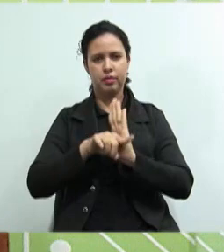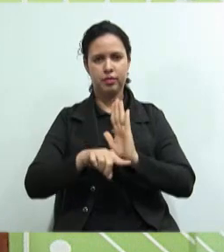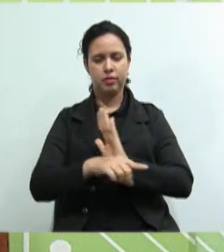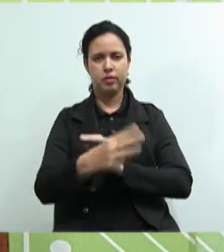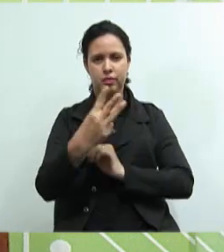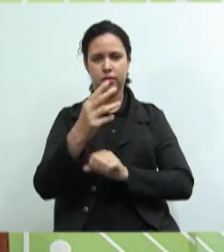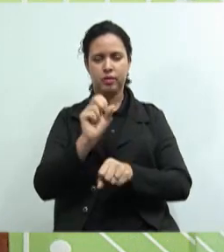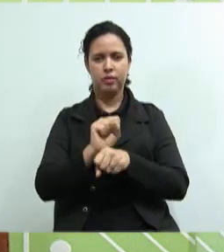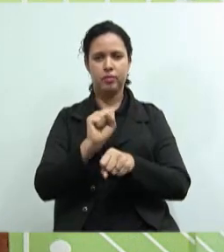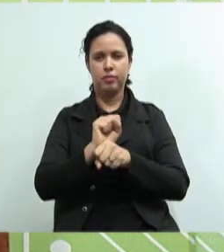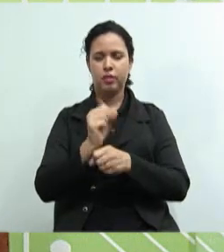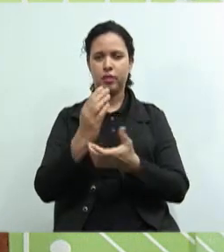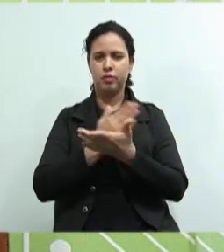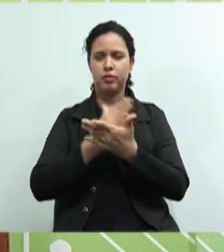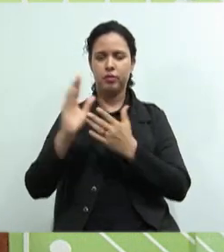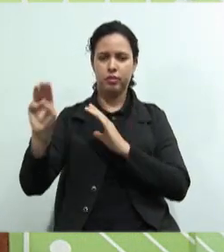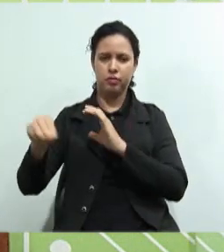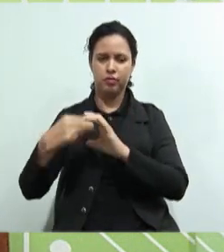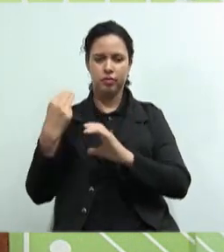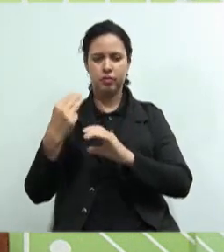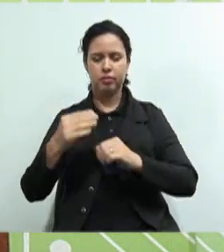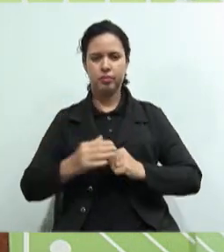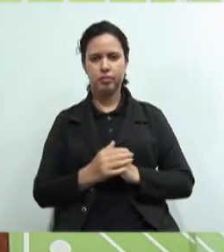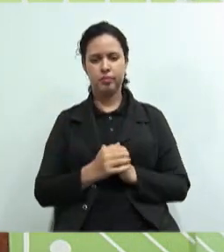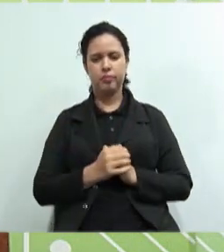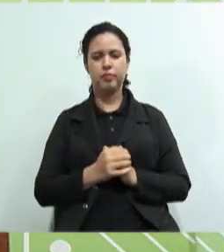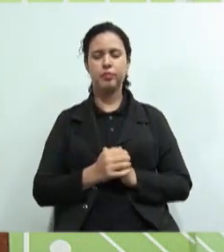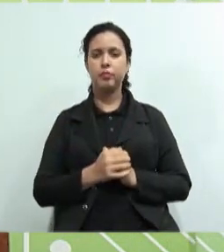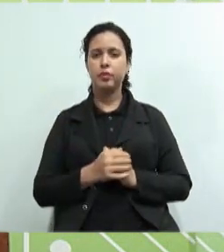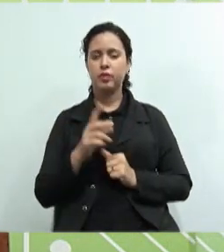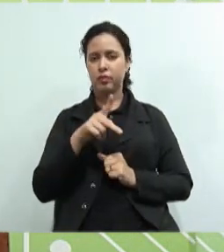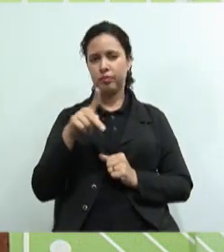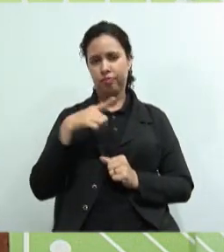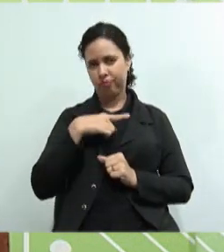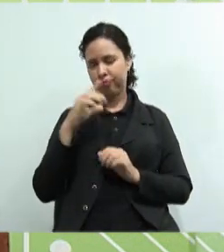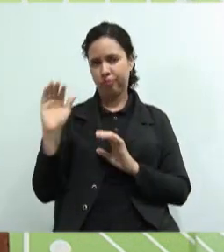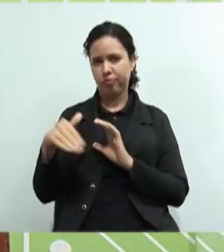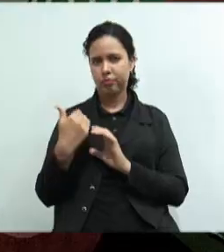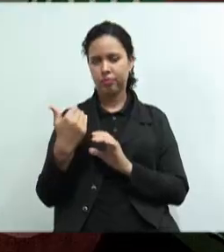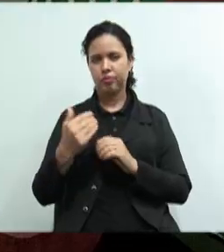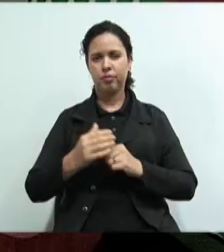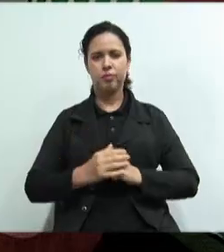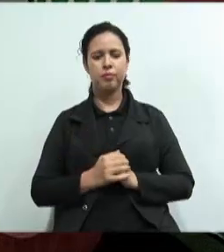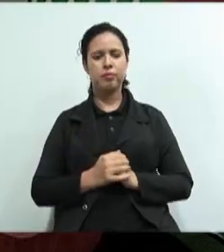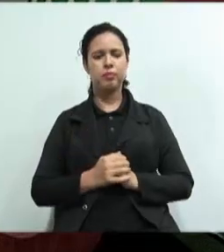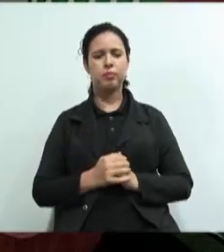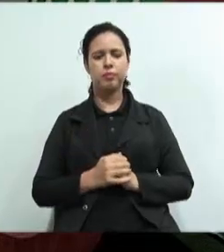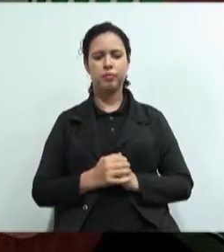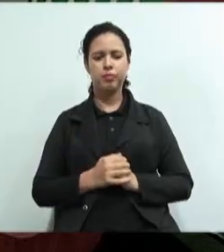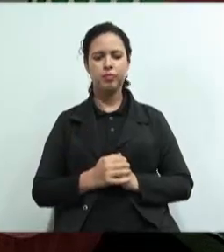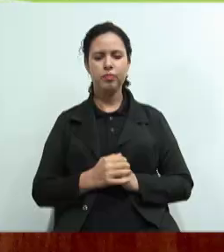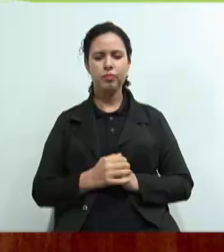estamos aguardando algumas respostas. Professor, nós tivemos participação no chat nesse intervalo? Então,